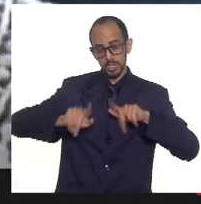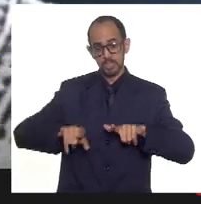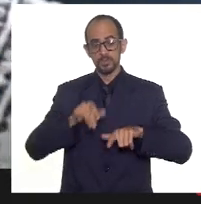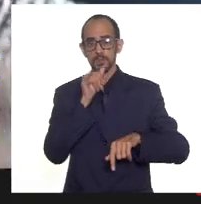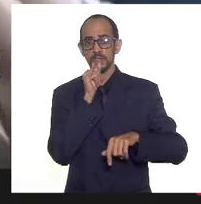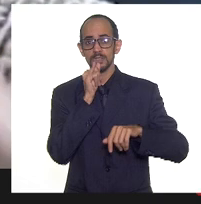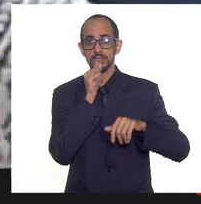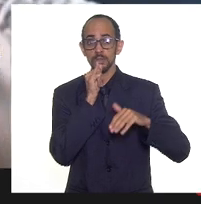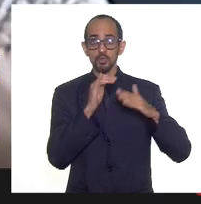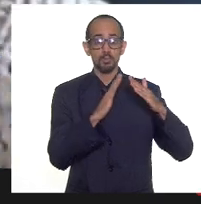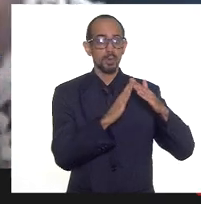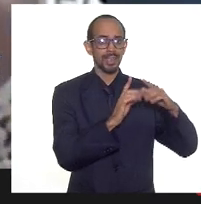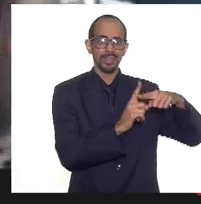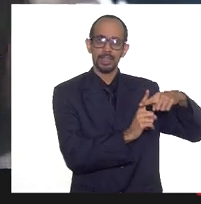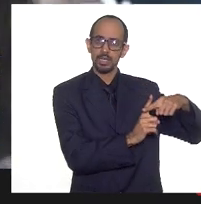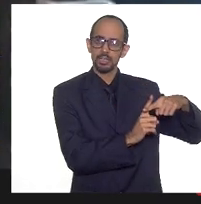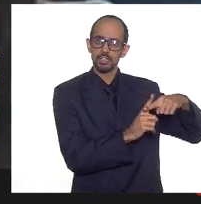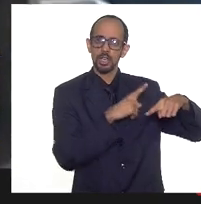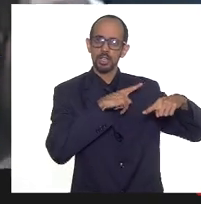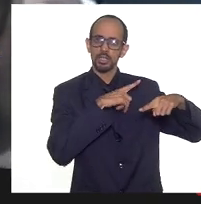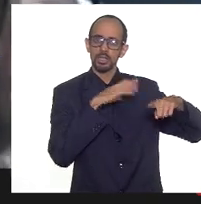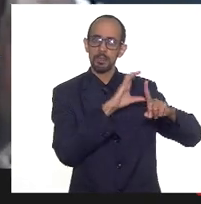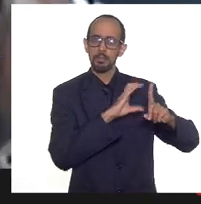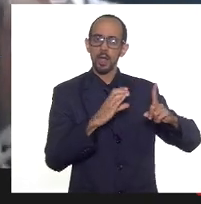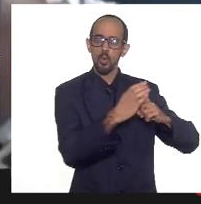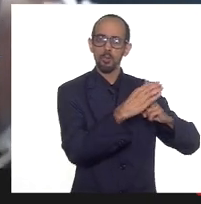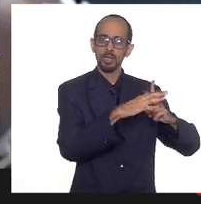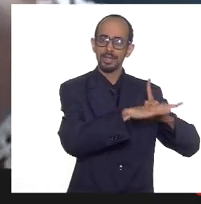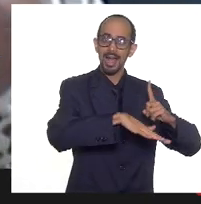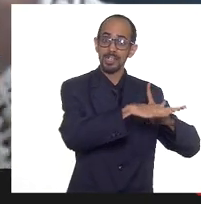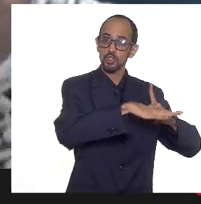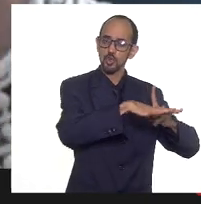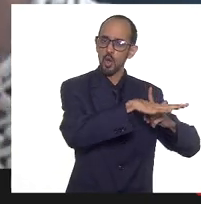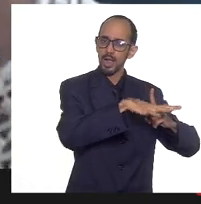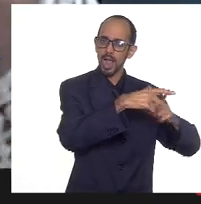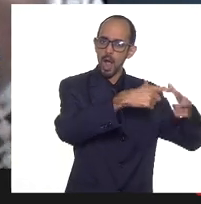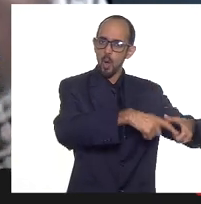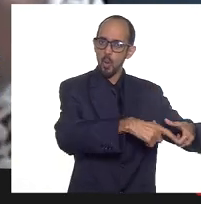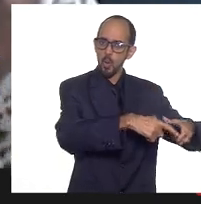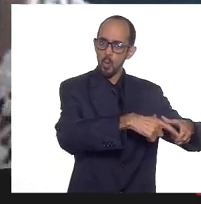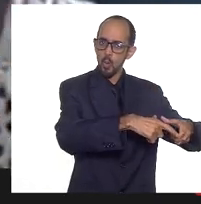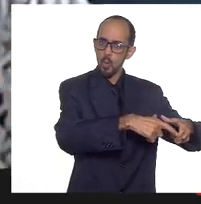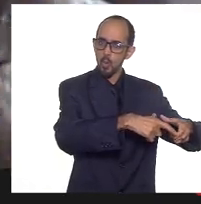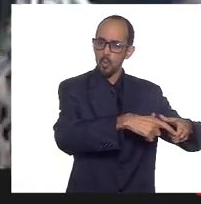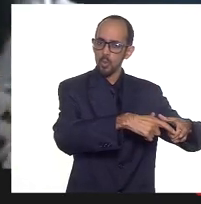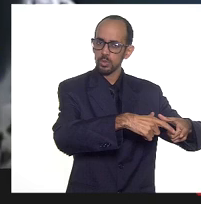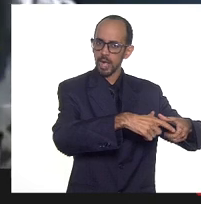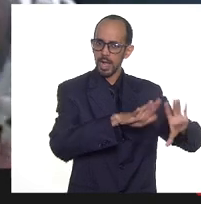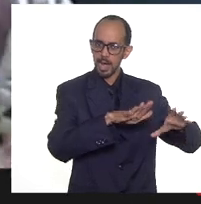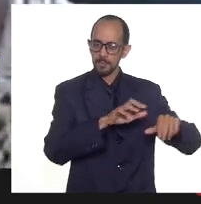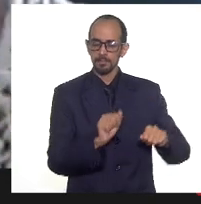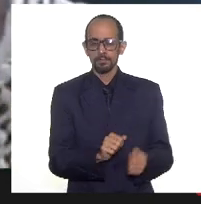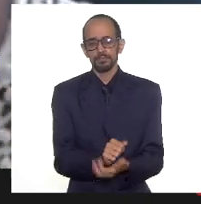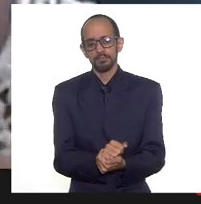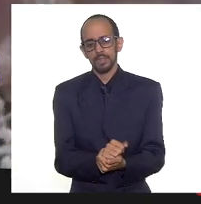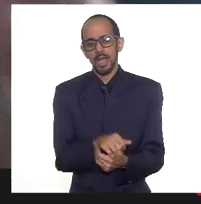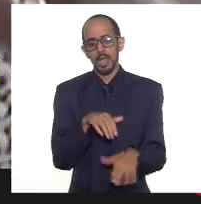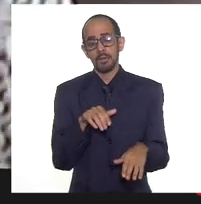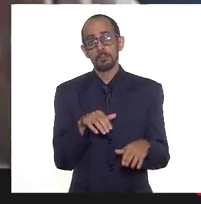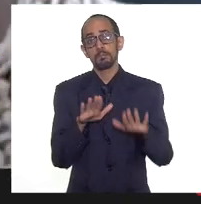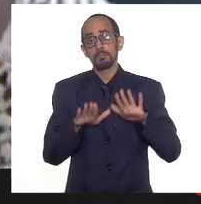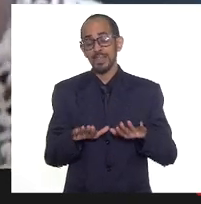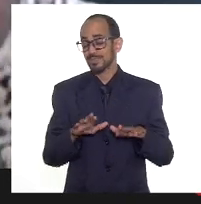igreja local que conta com a comunidade da região, né? Não vem gente, assim, eventualmente pode vir, mas não é